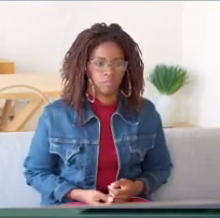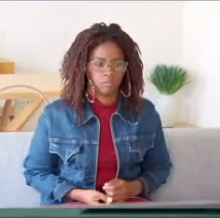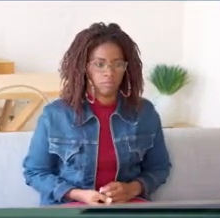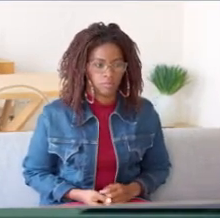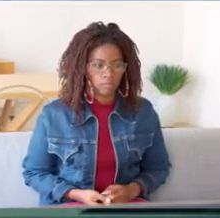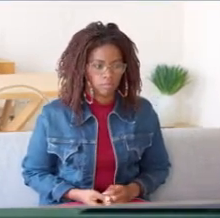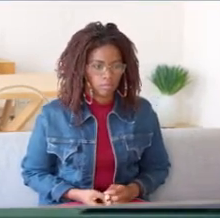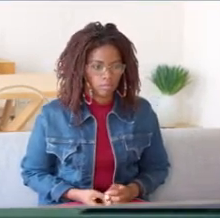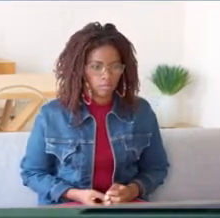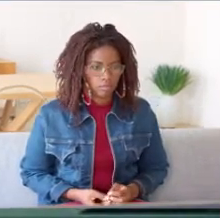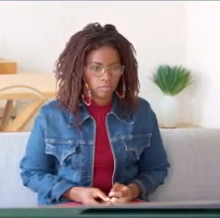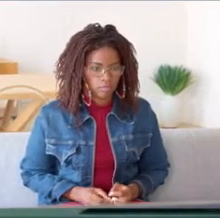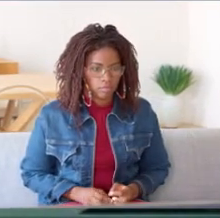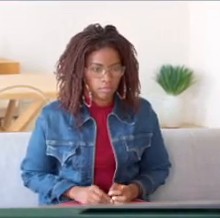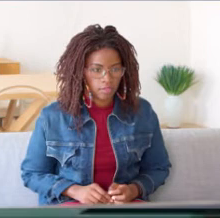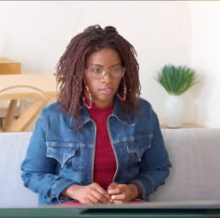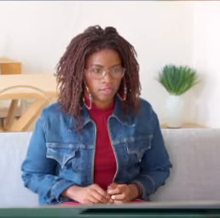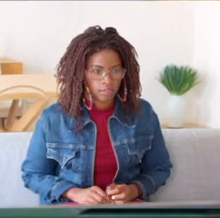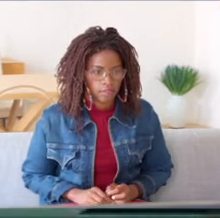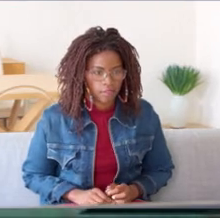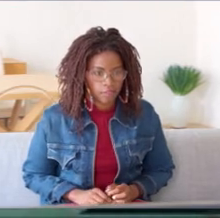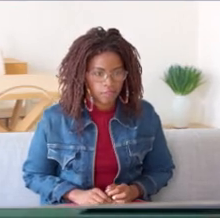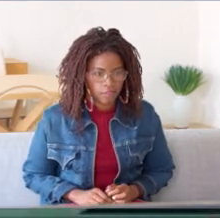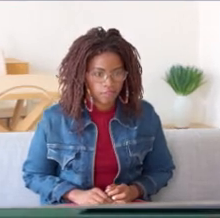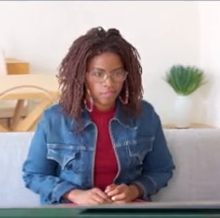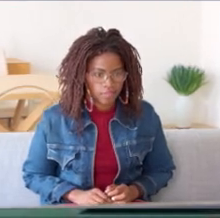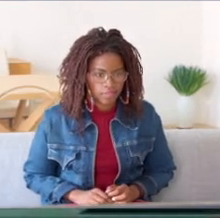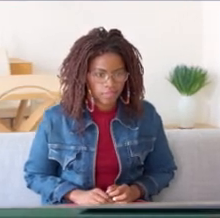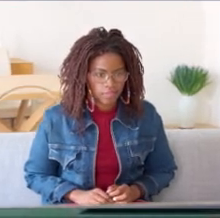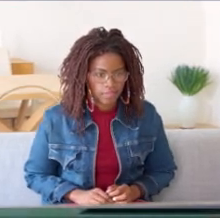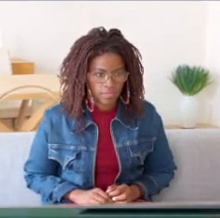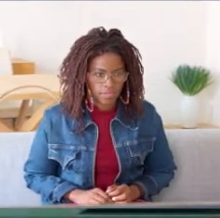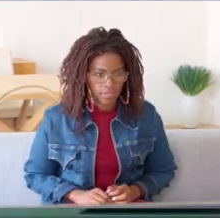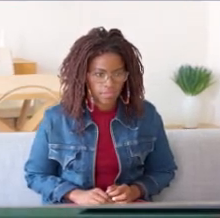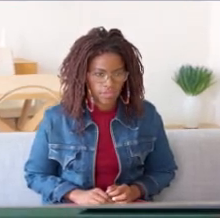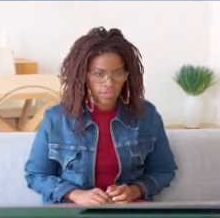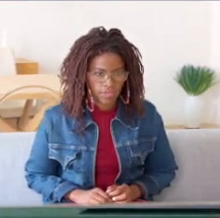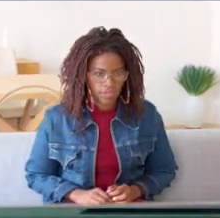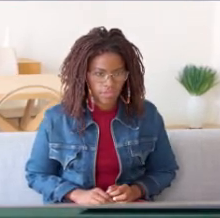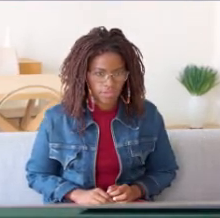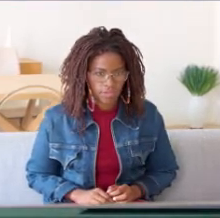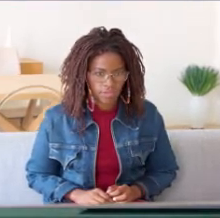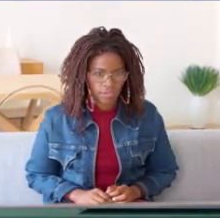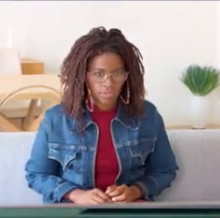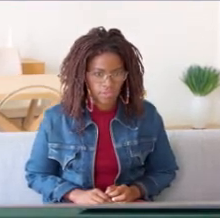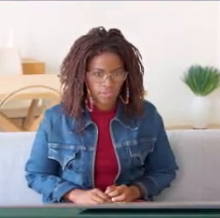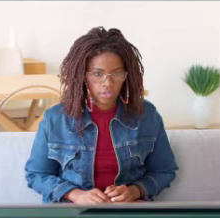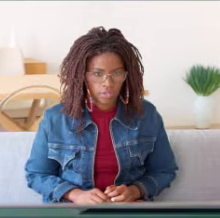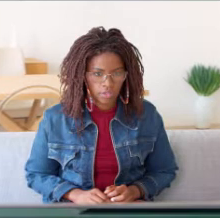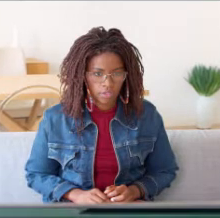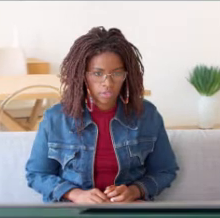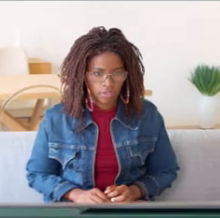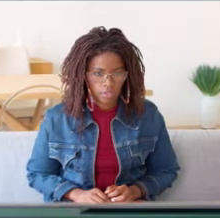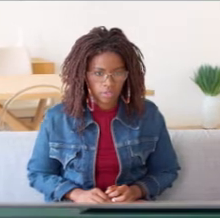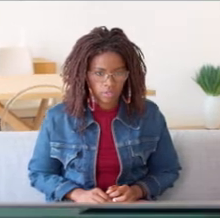tiver um pouquinho aqui mas tirando no final do jogo quando o Flamengo já foi ali para o abafa o Fluminense fez a parte dele agora